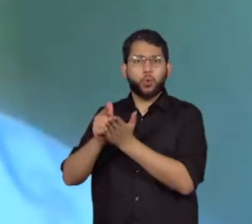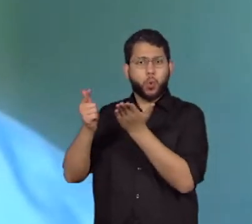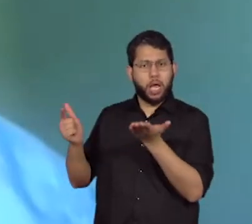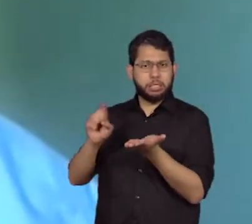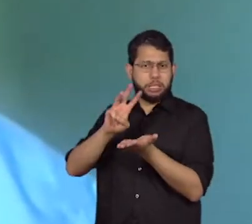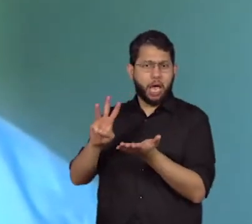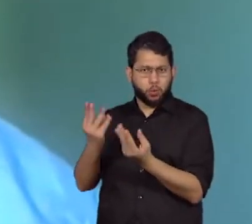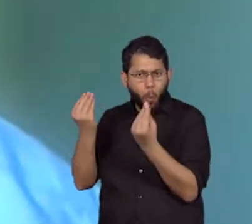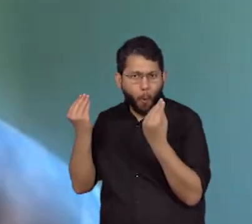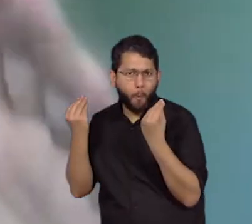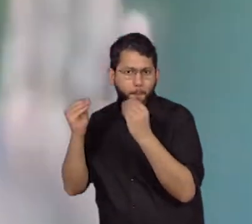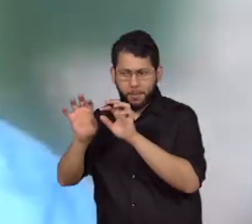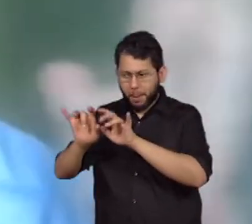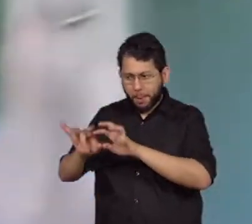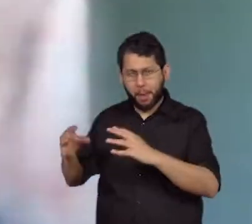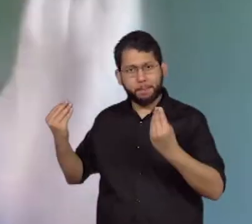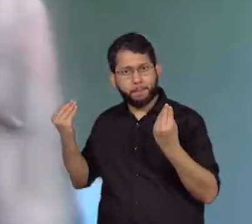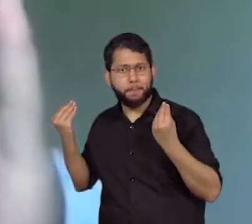num site.